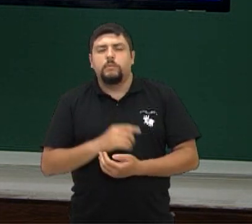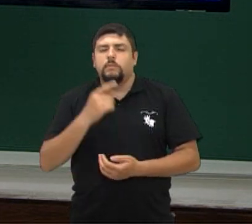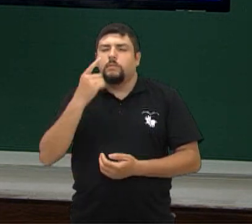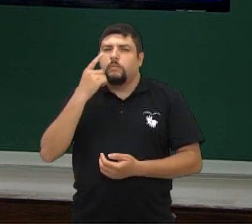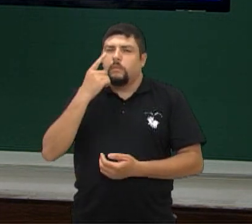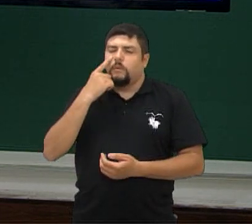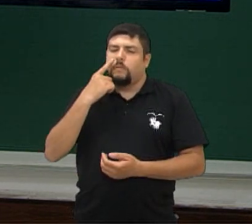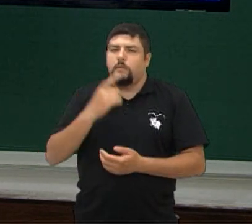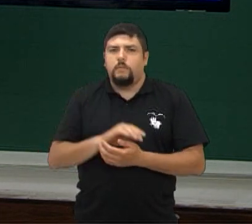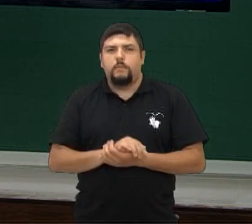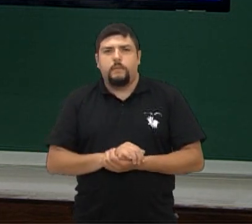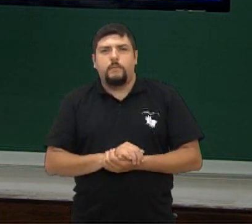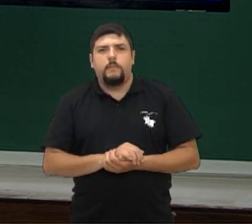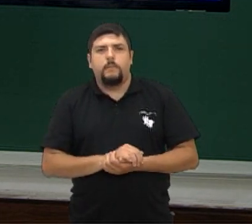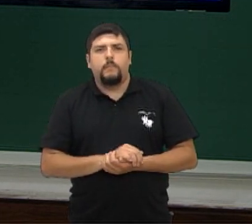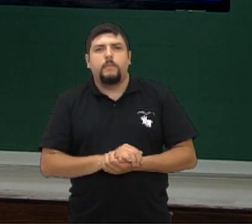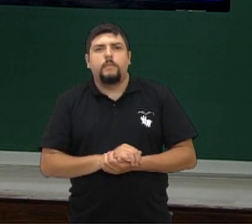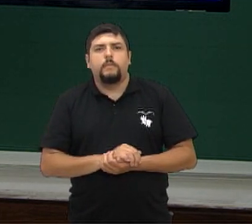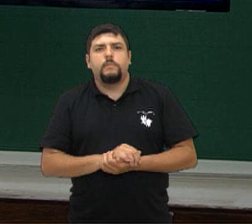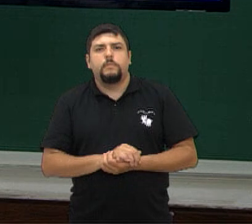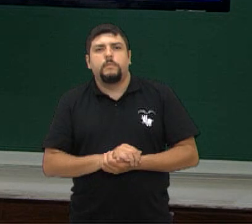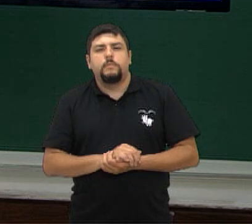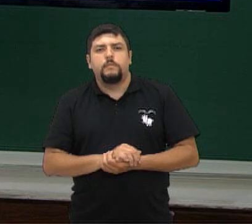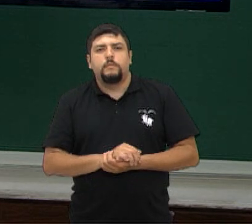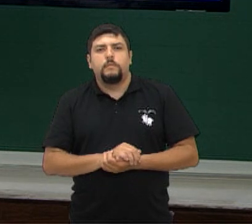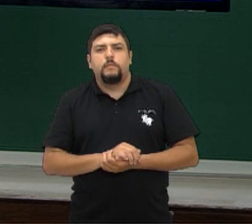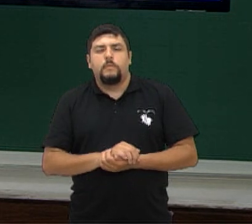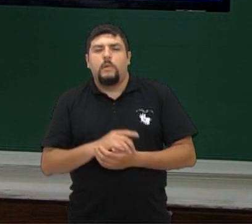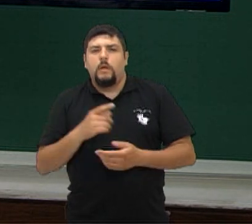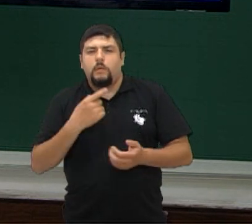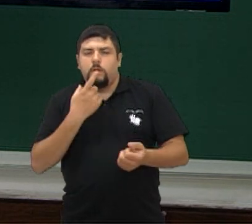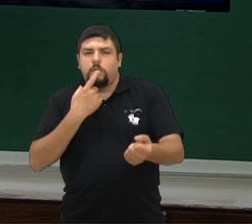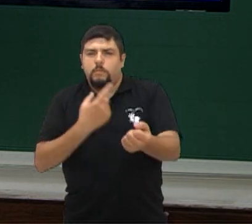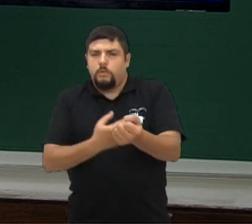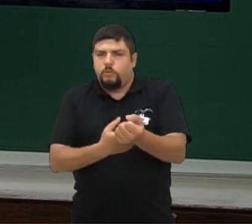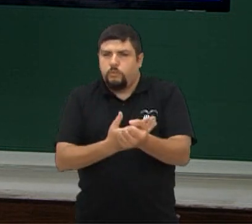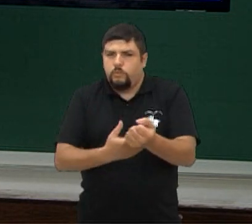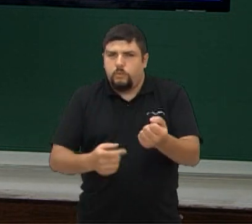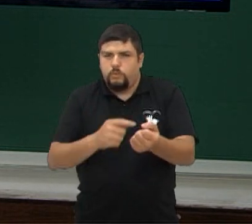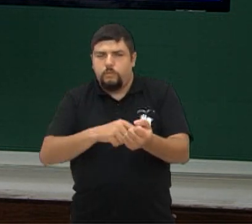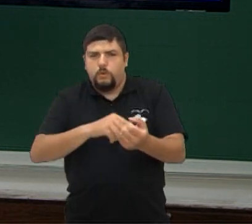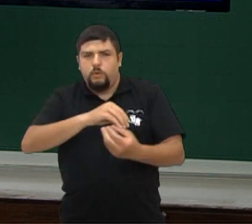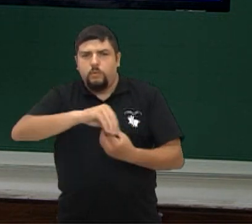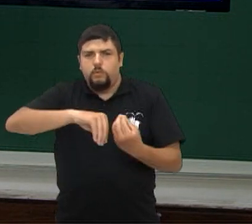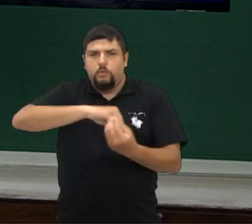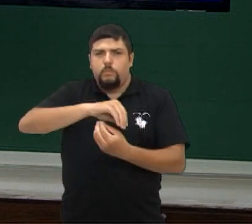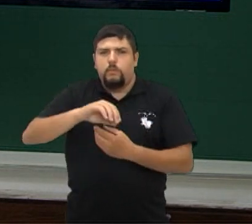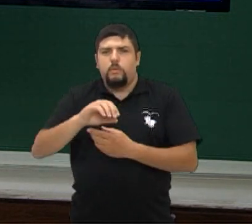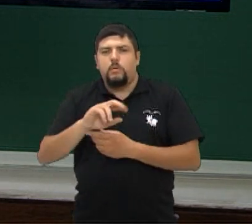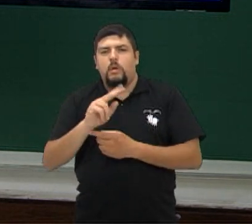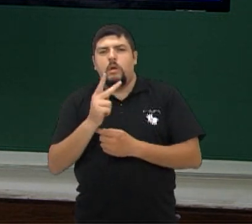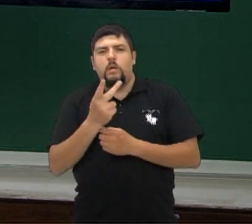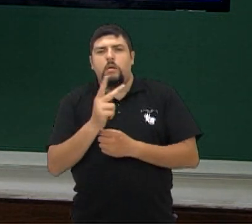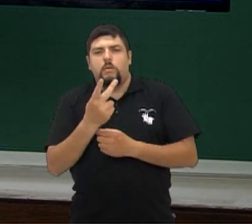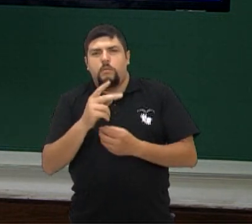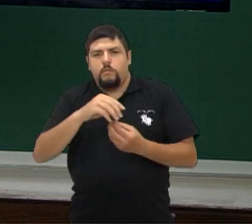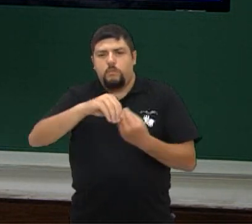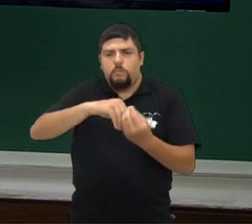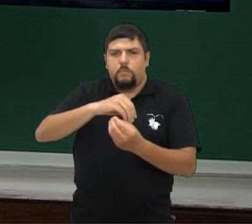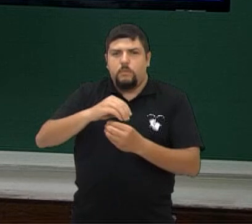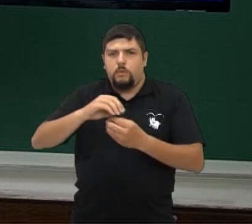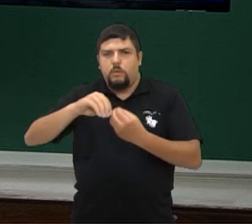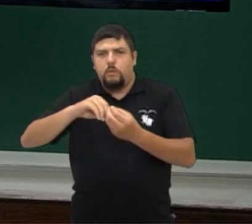cotidiano. Olha só, aqui eu tenho a hemoglobina do sangue, que é a proteína, que se liga ao oxigênio e vira